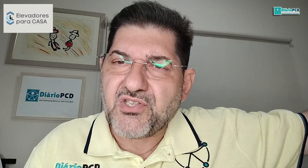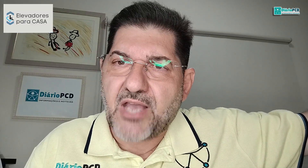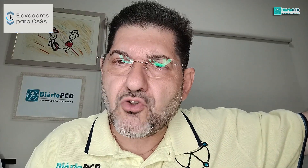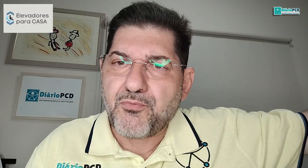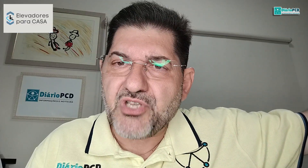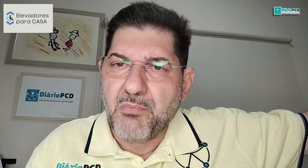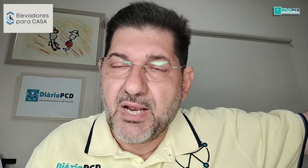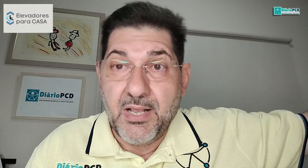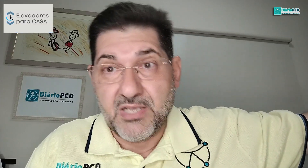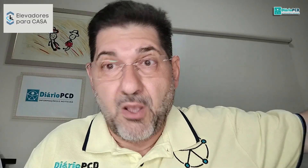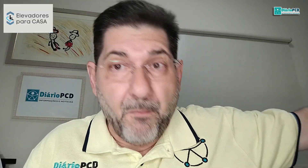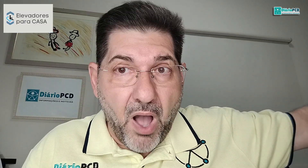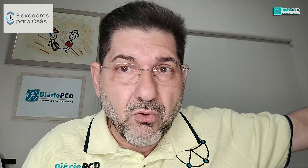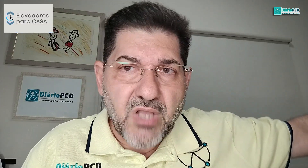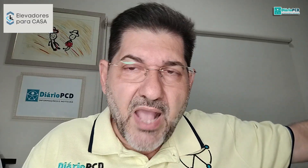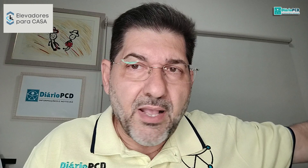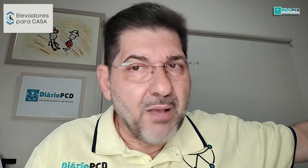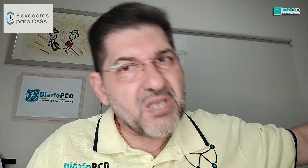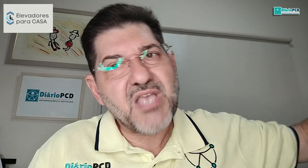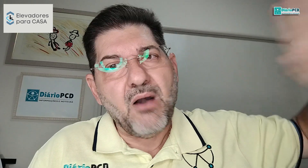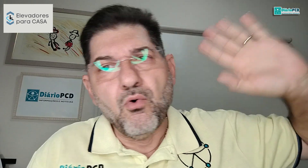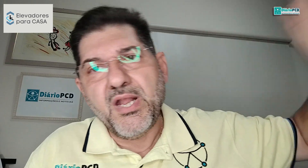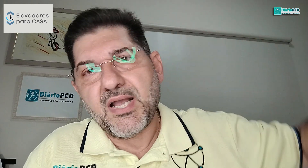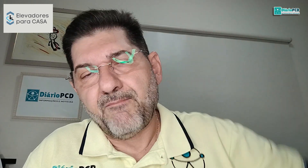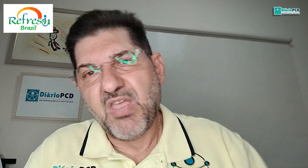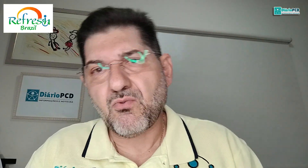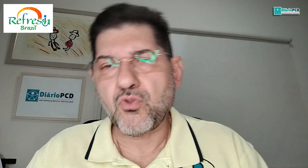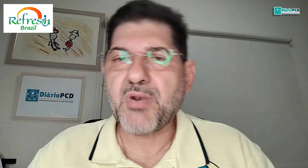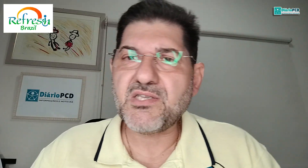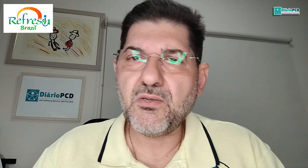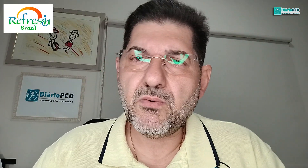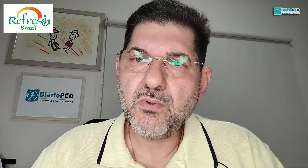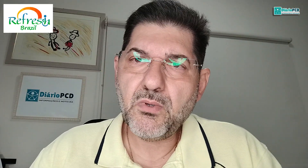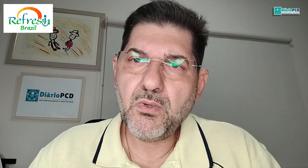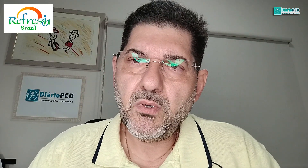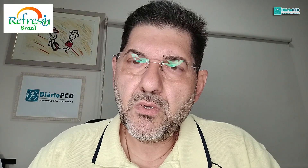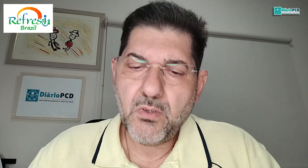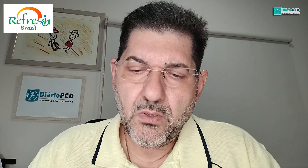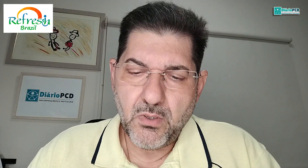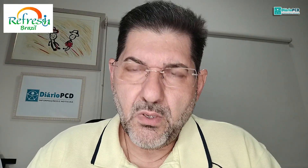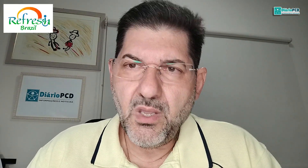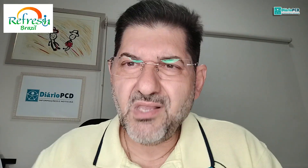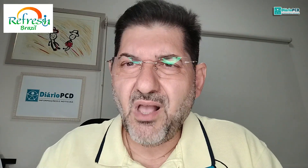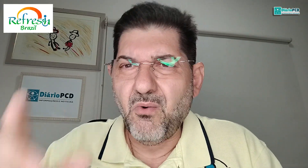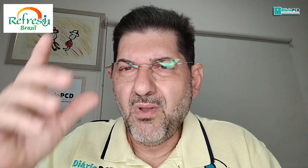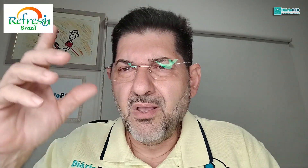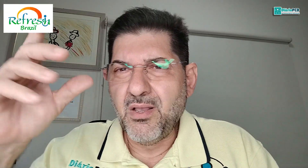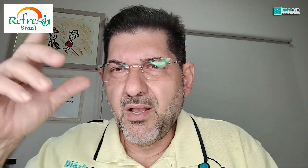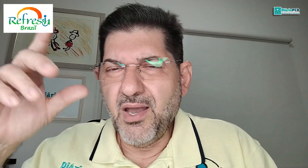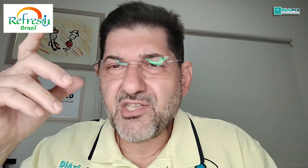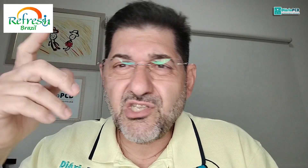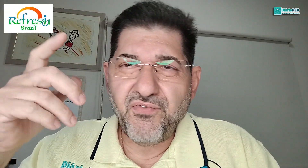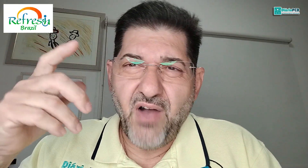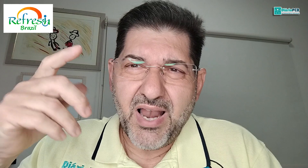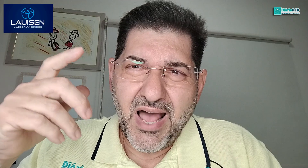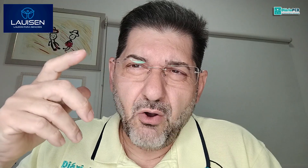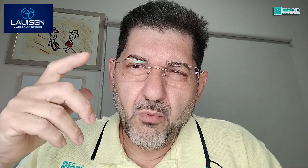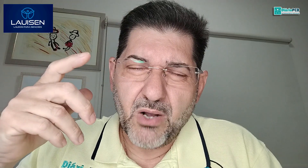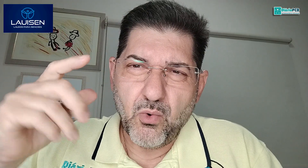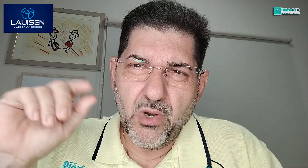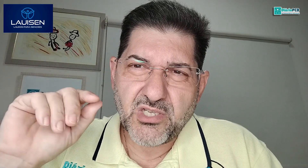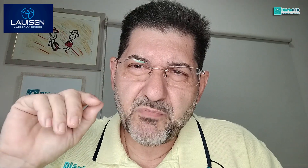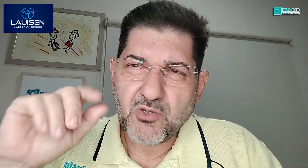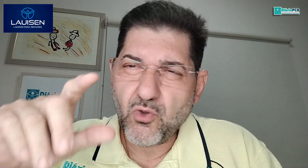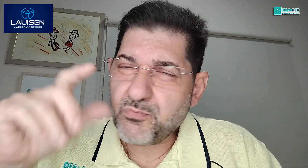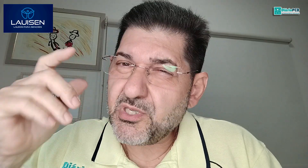pessoa faz sexo por semana. São Paulo tem, mas é a única em todo o Brasil. Então, antes de falar